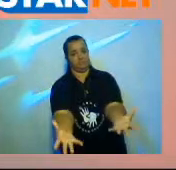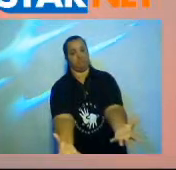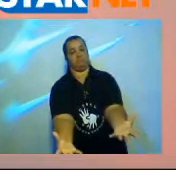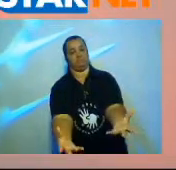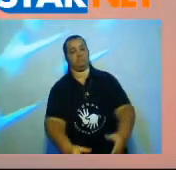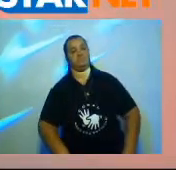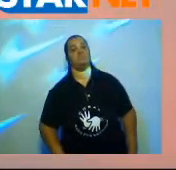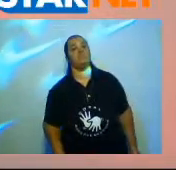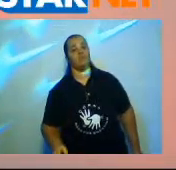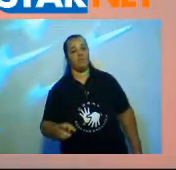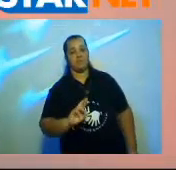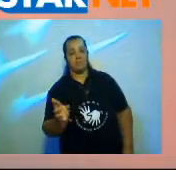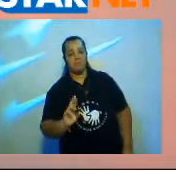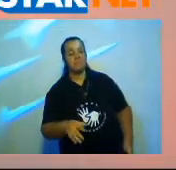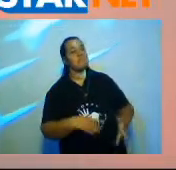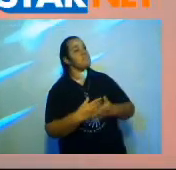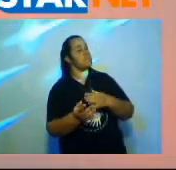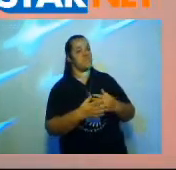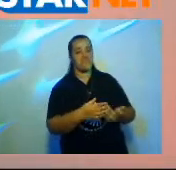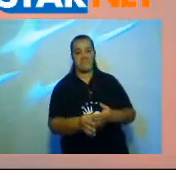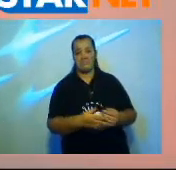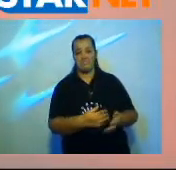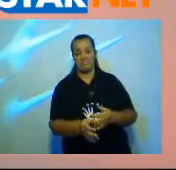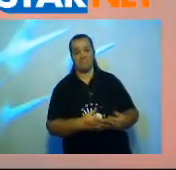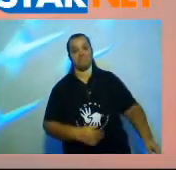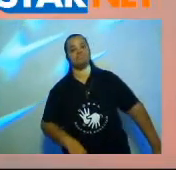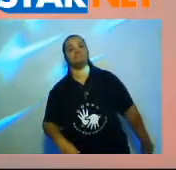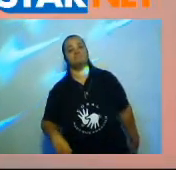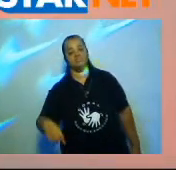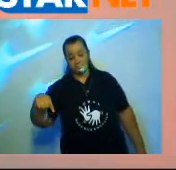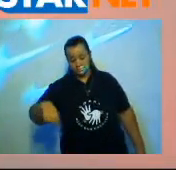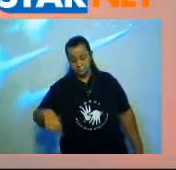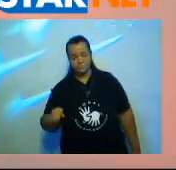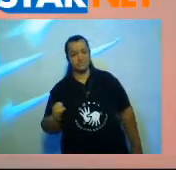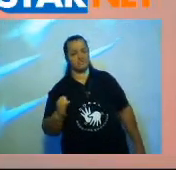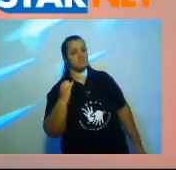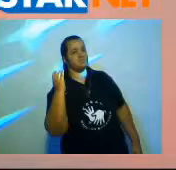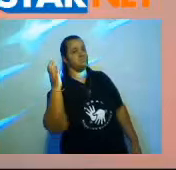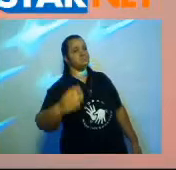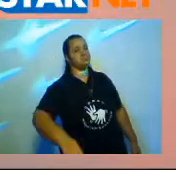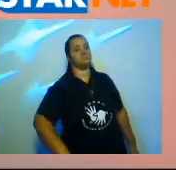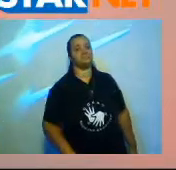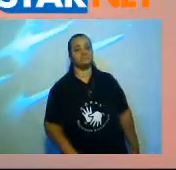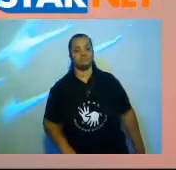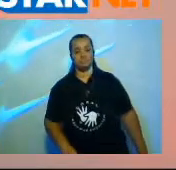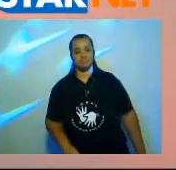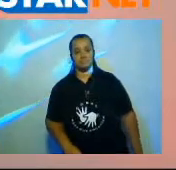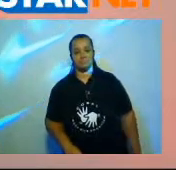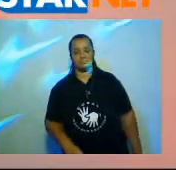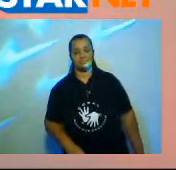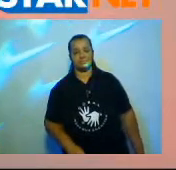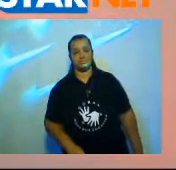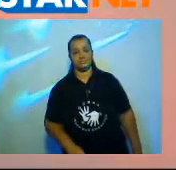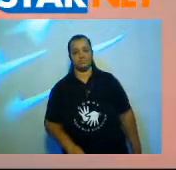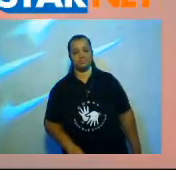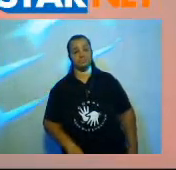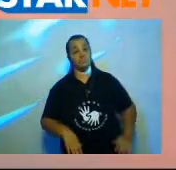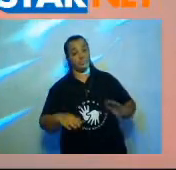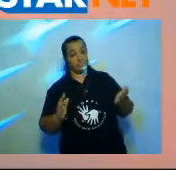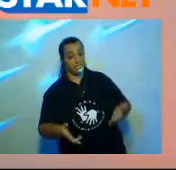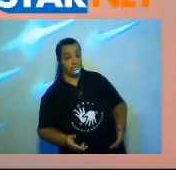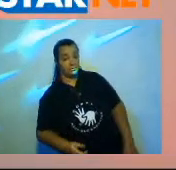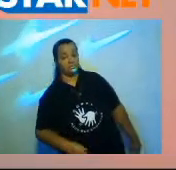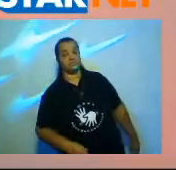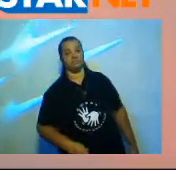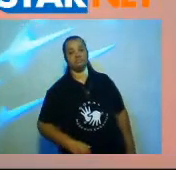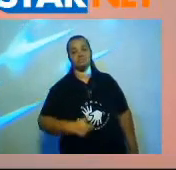suas doações, que é em prol ao Fundo Social de Solidariedade. Abraço para a Fernanda também, que já está aí assistindo a gente. Olha, hoje é dia